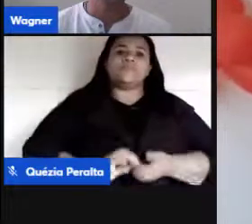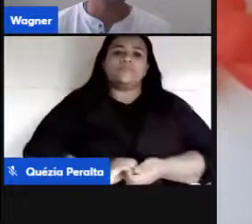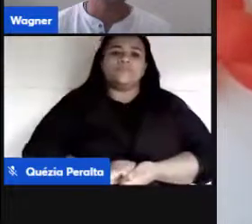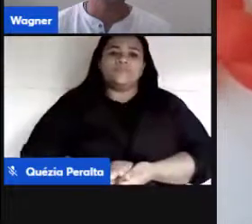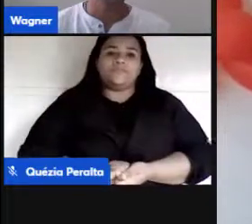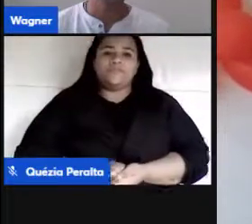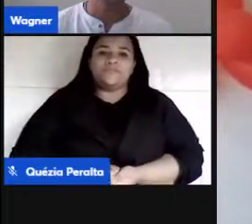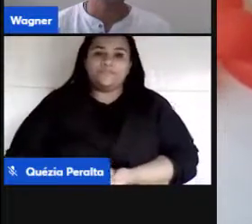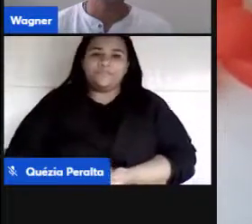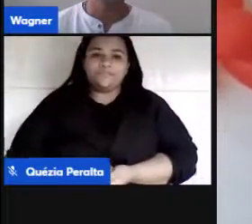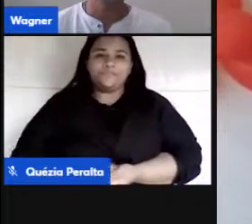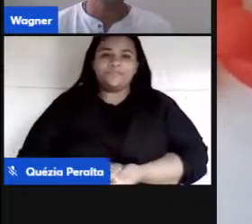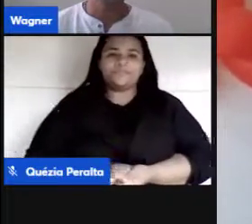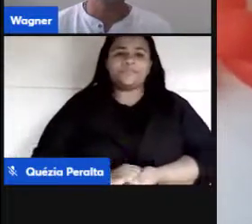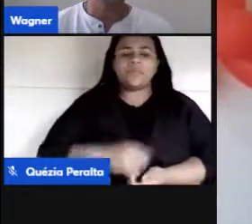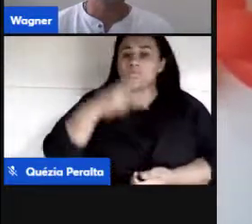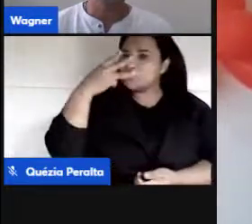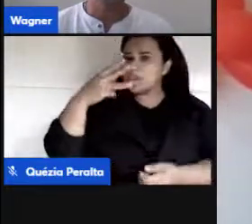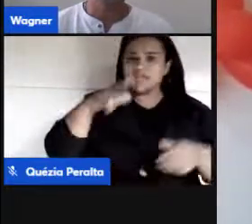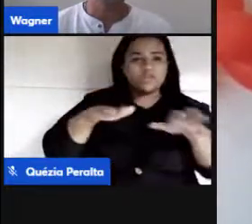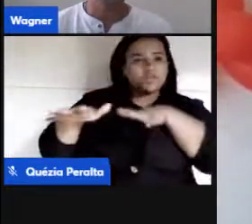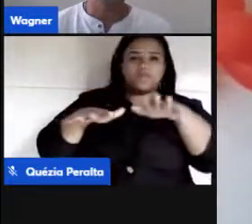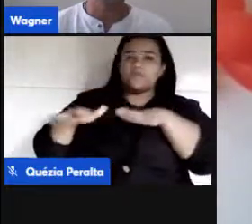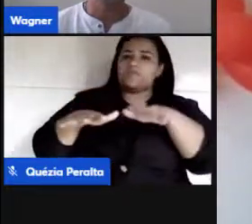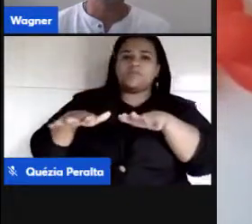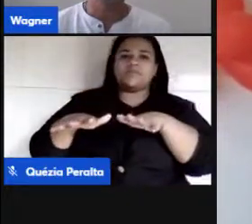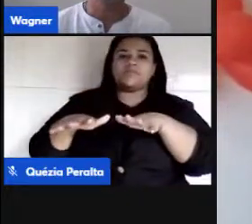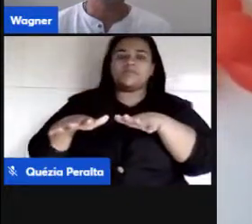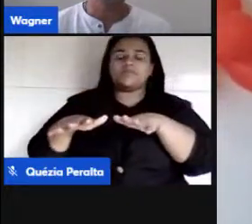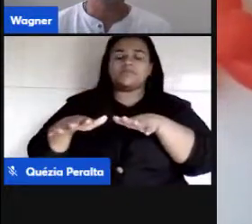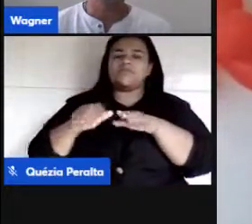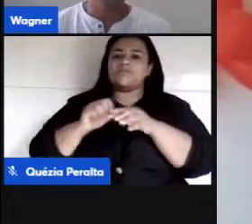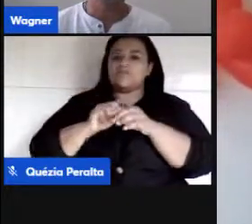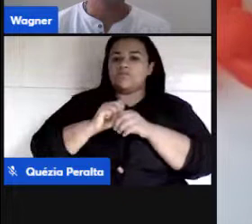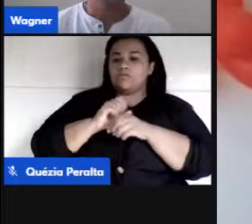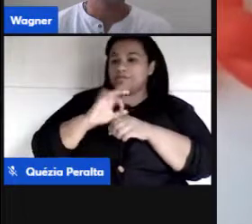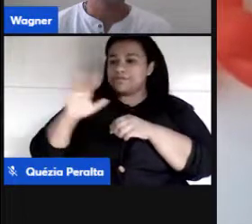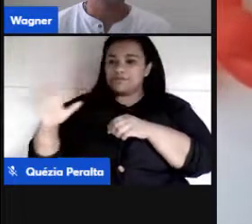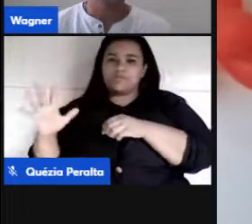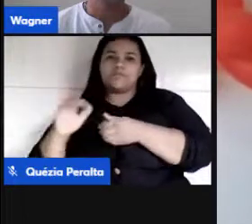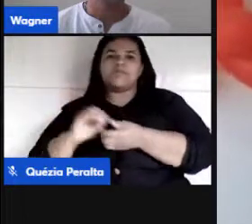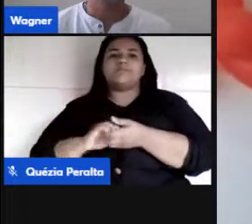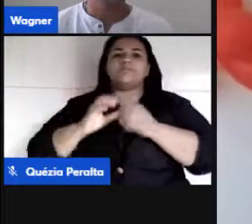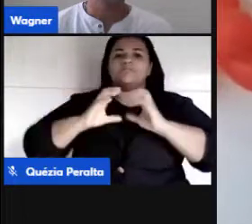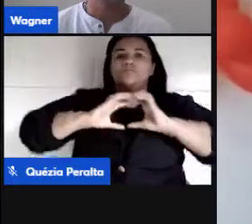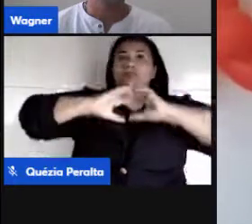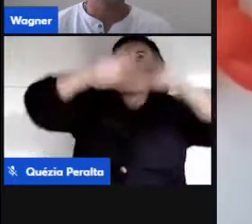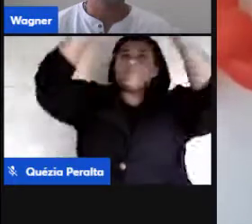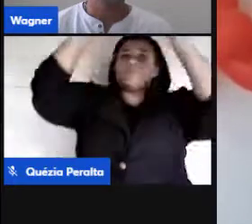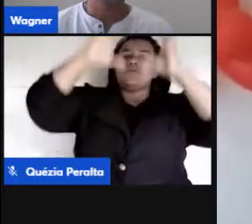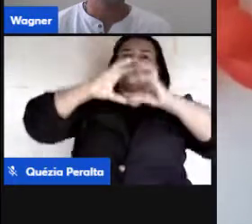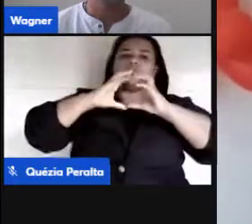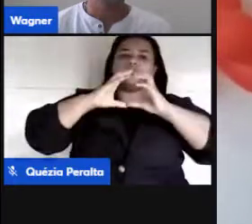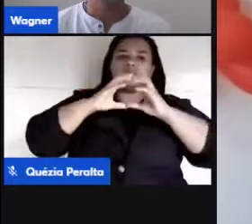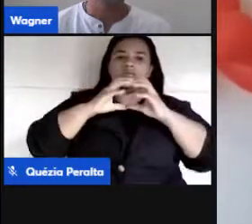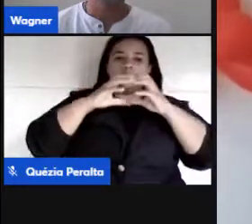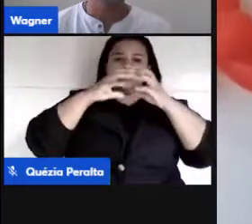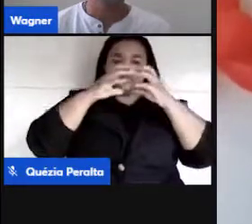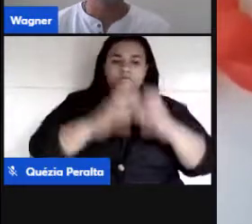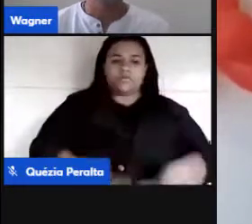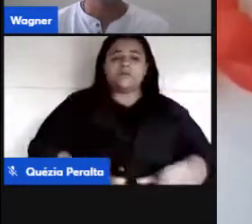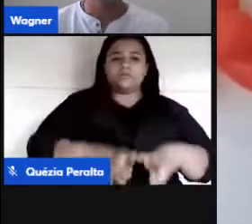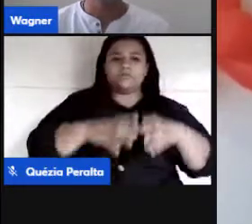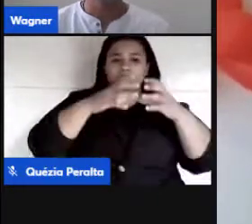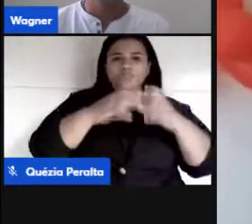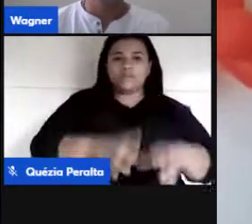Foram 3 movimentos e uma sequência. Jogar para o alto e segurar, jogar e bater a palma